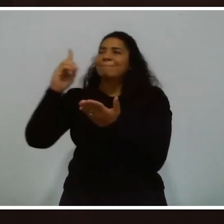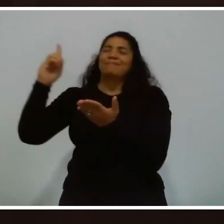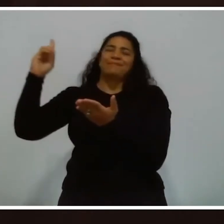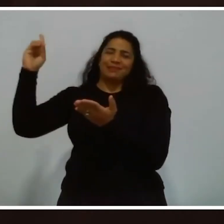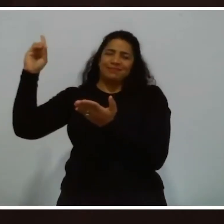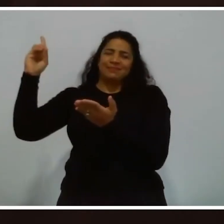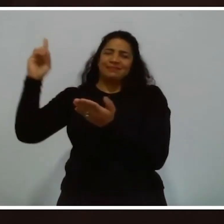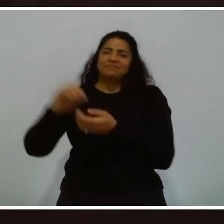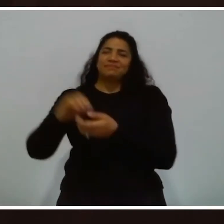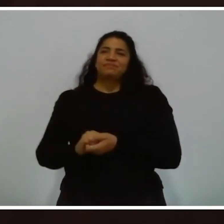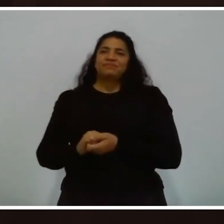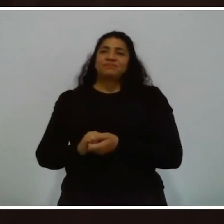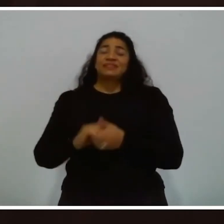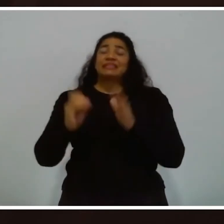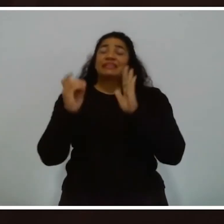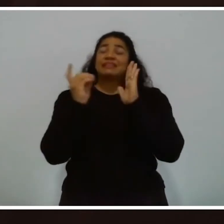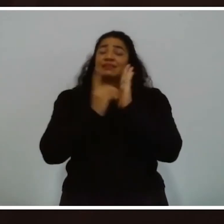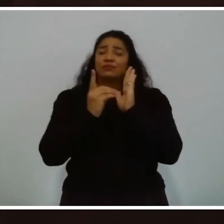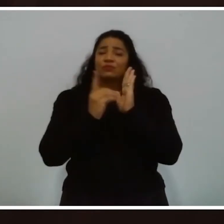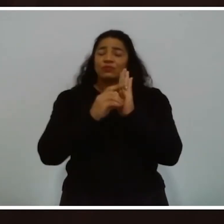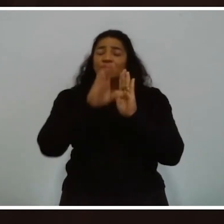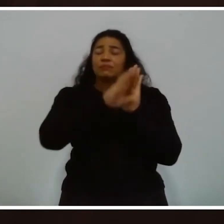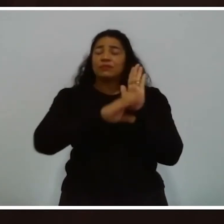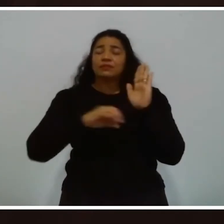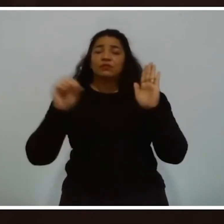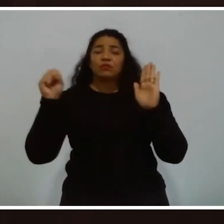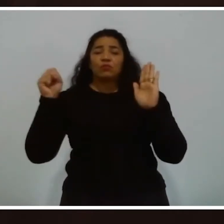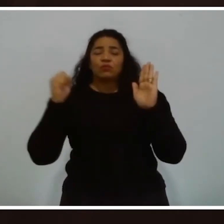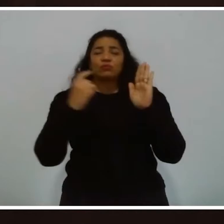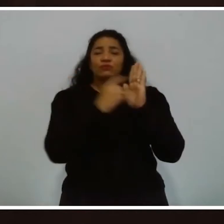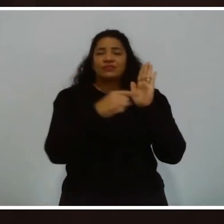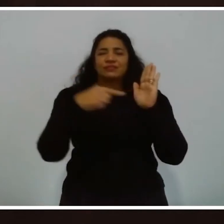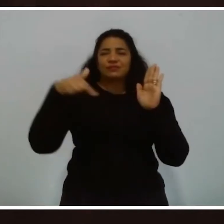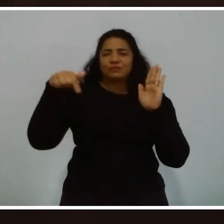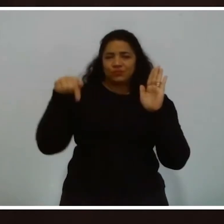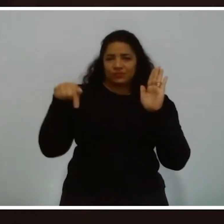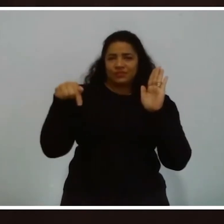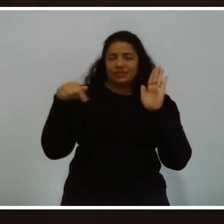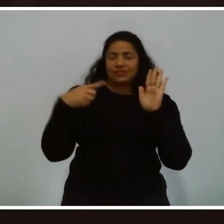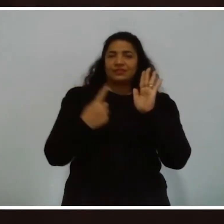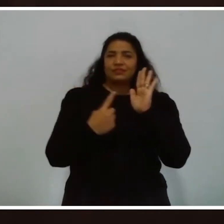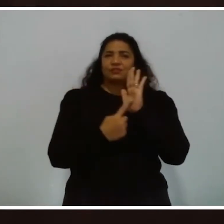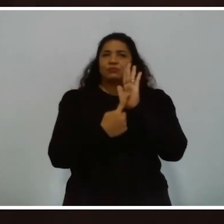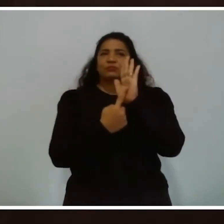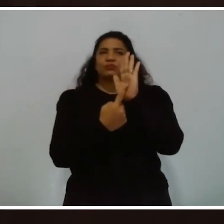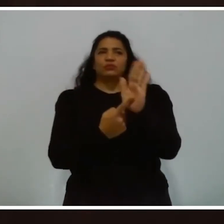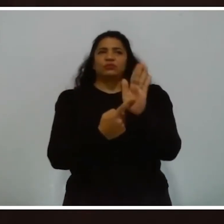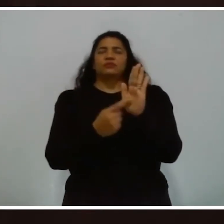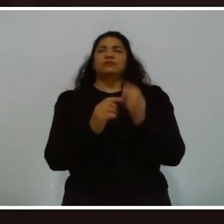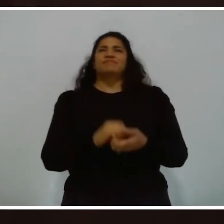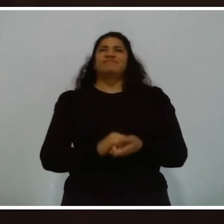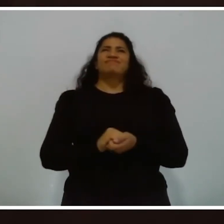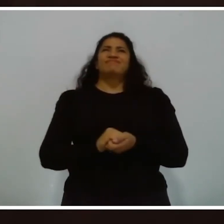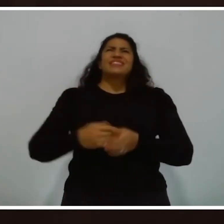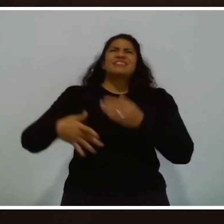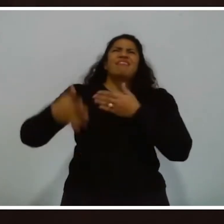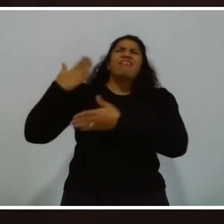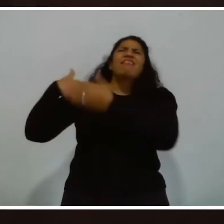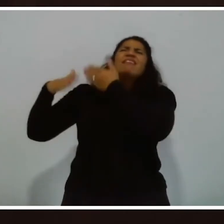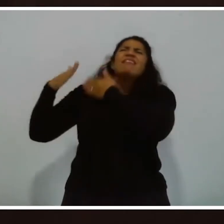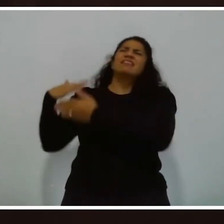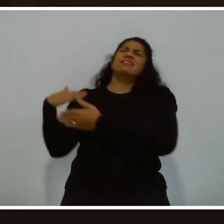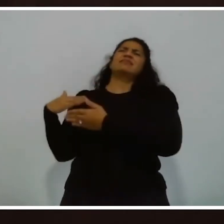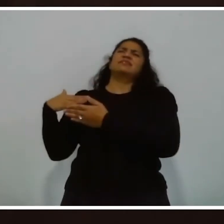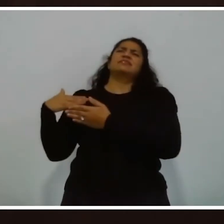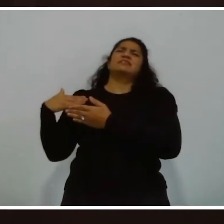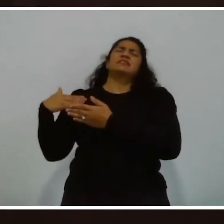Deuteronômio 8:7, dá uma olhada, Deuteronômio 8:7, né? Eu sei que no passado muitos irmãos deram vários exemplos, exemplo